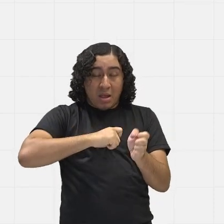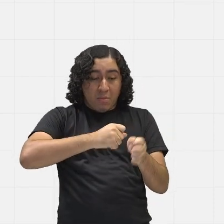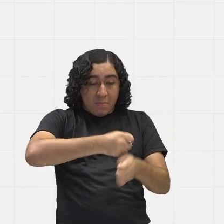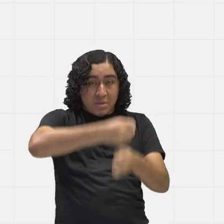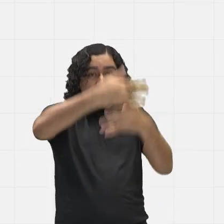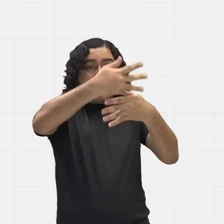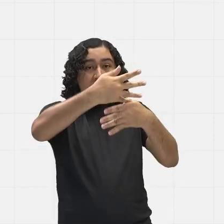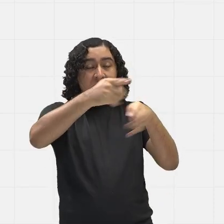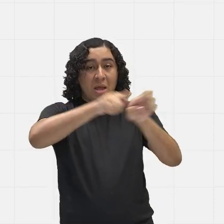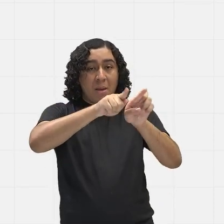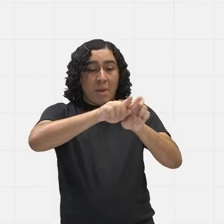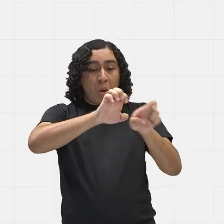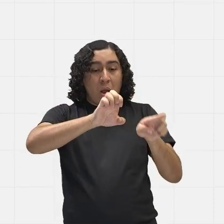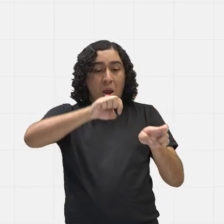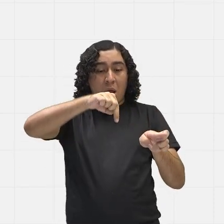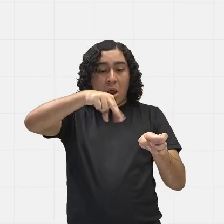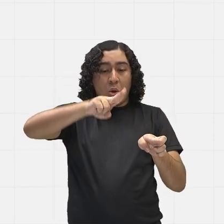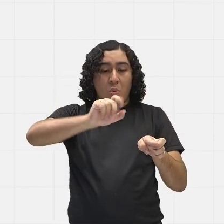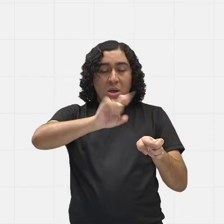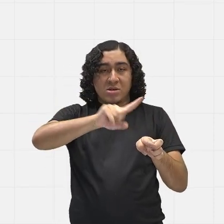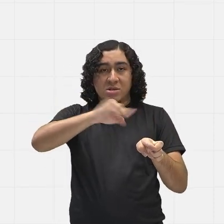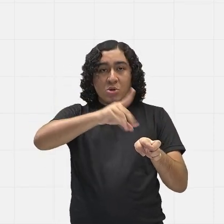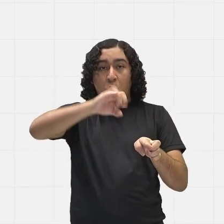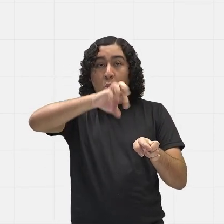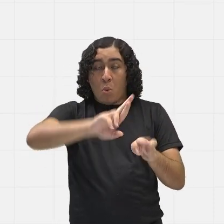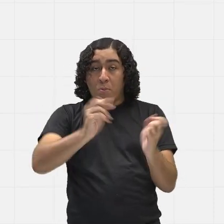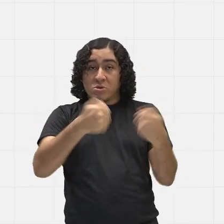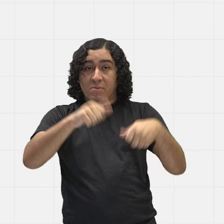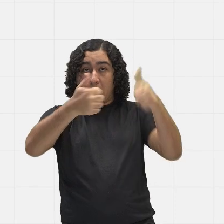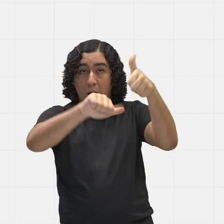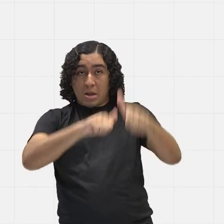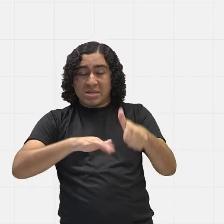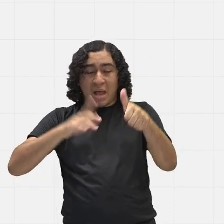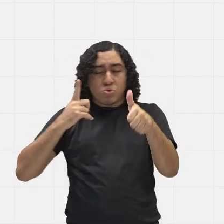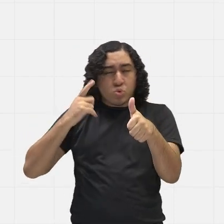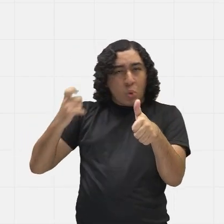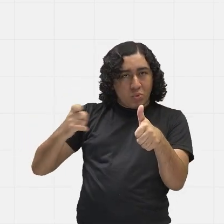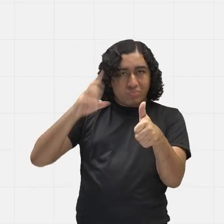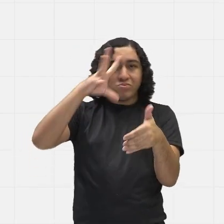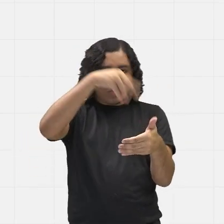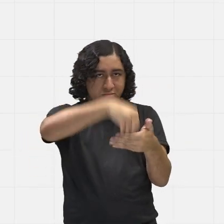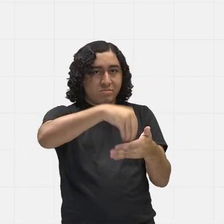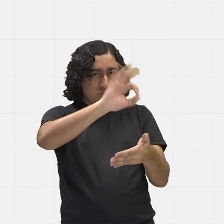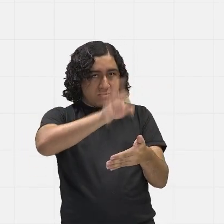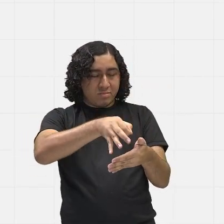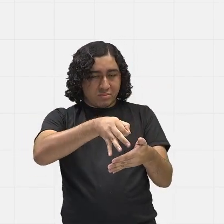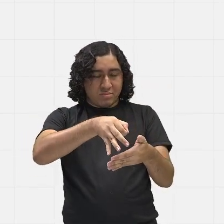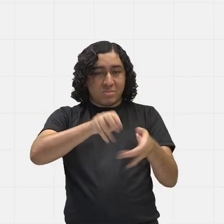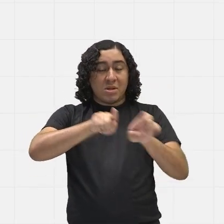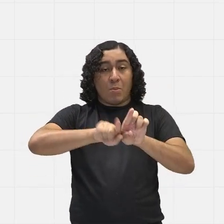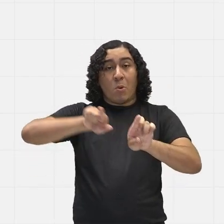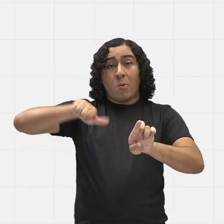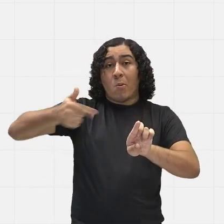o equalizador, que o senhor também pode fazer essa verificação do som nesse ícone, tá? E outro teste que